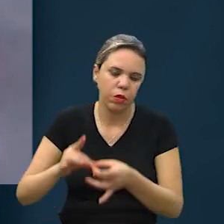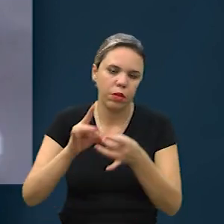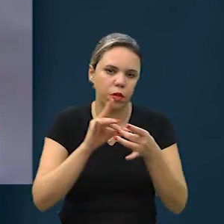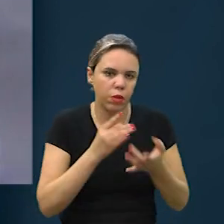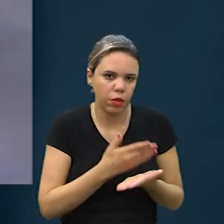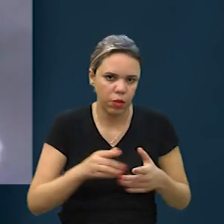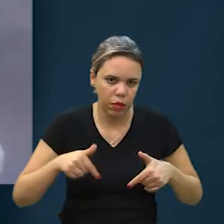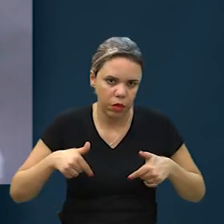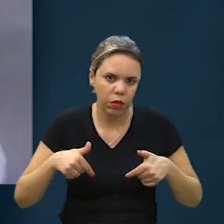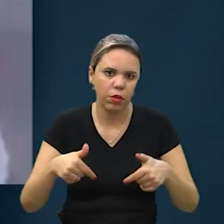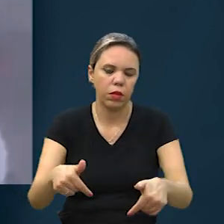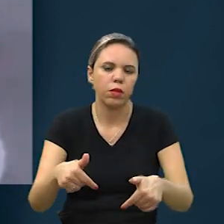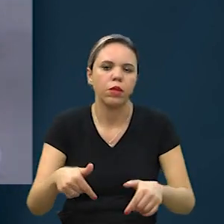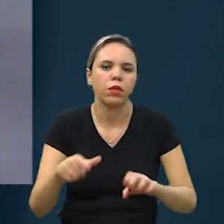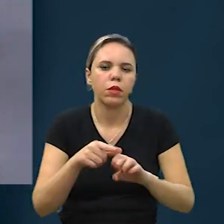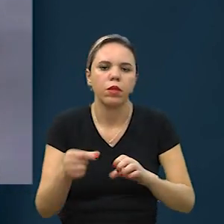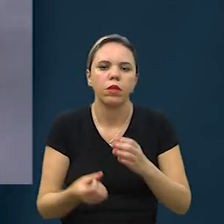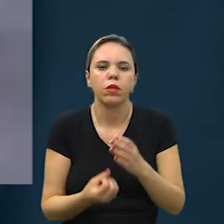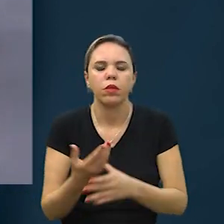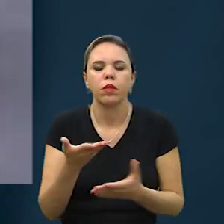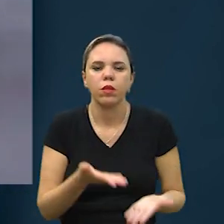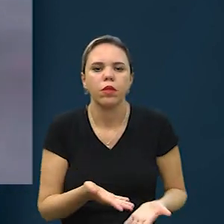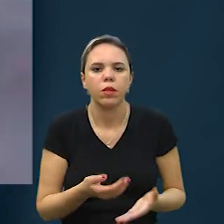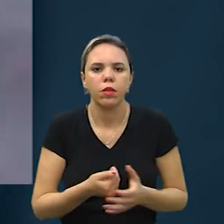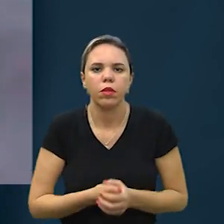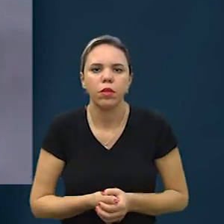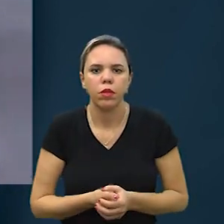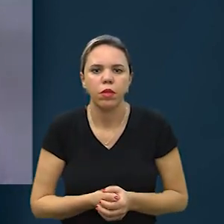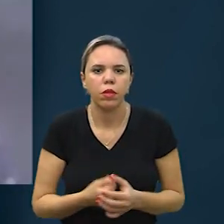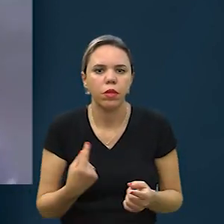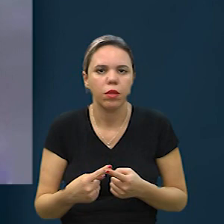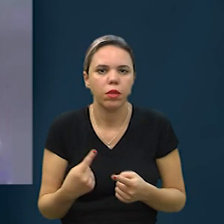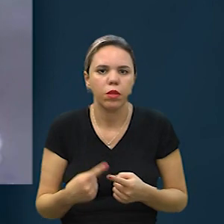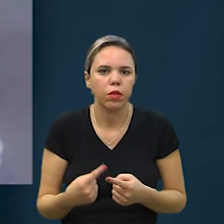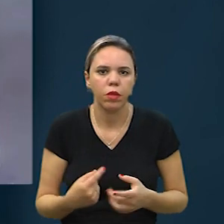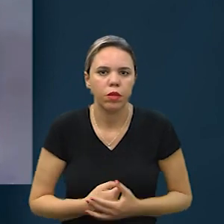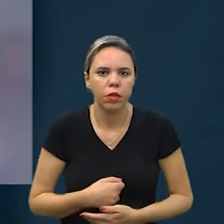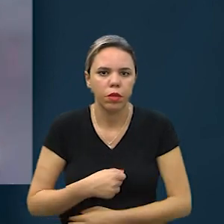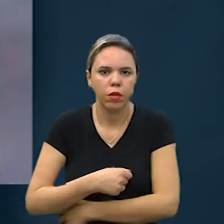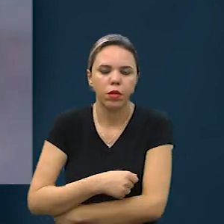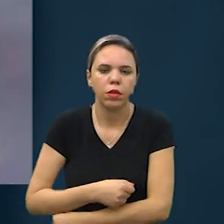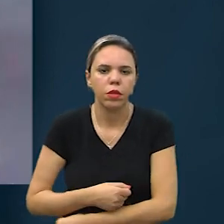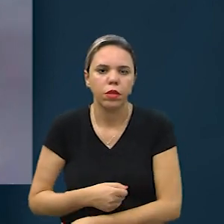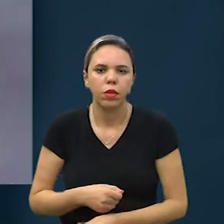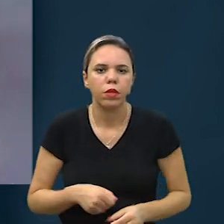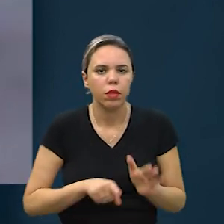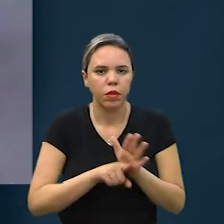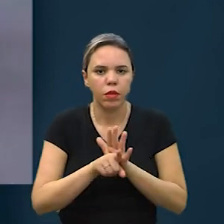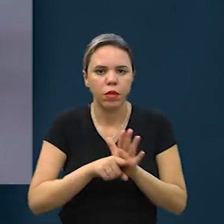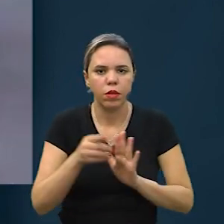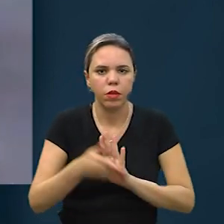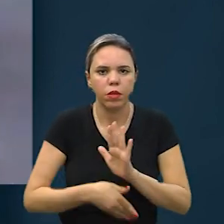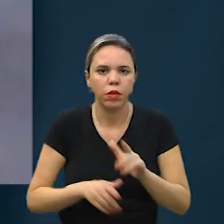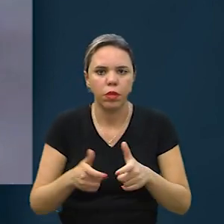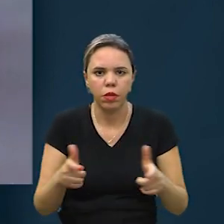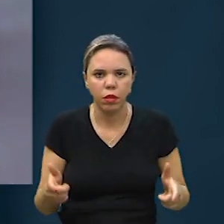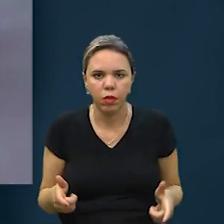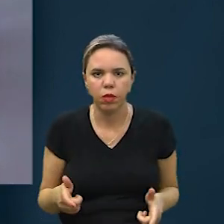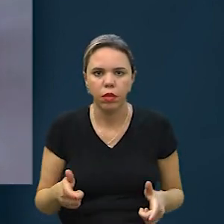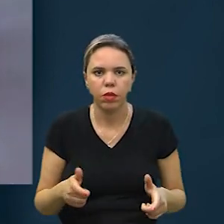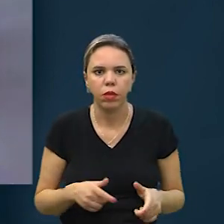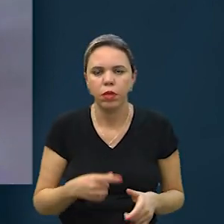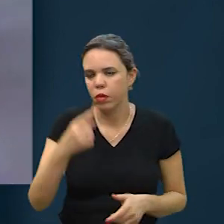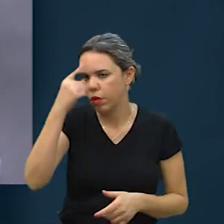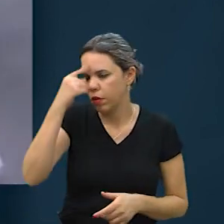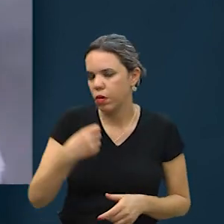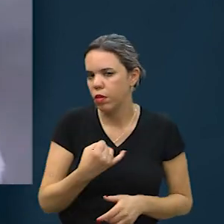fortalecendo as iniciativas desses empreendedores. Até porque, isso também está nos dados, não é? A maior